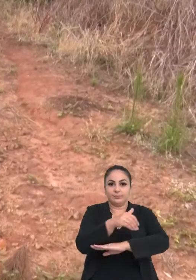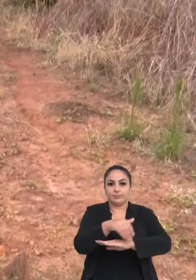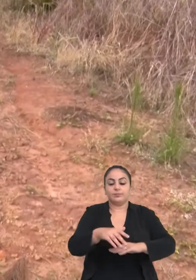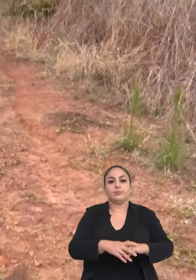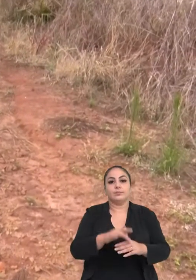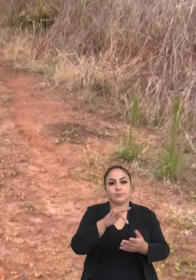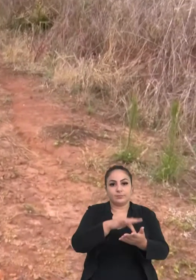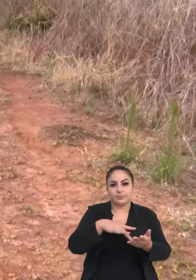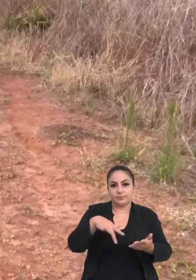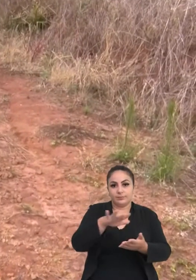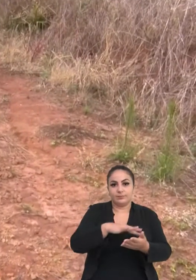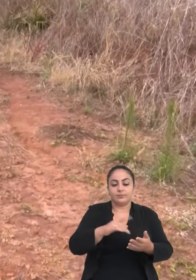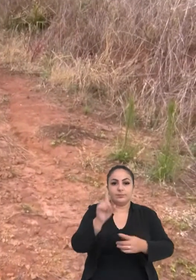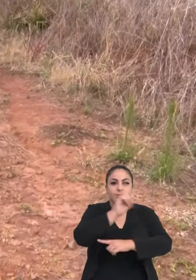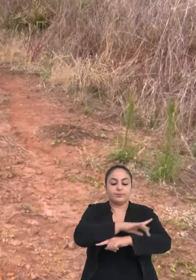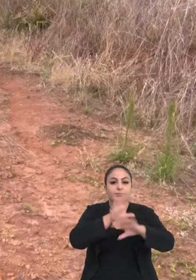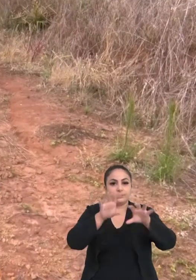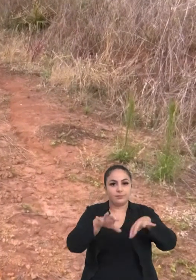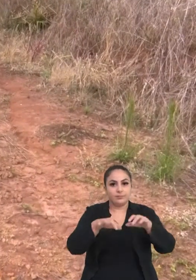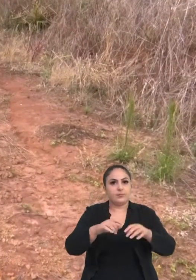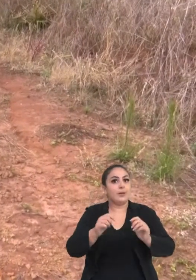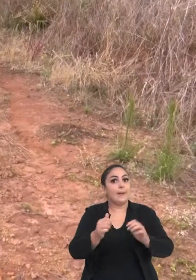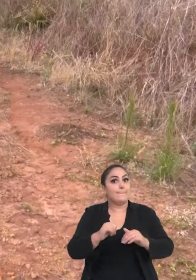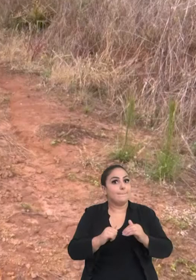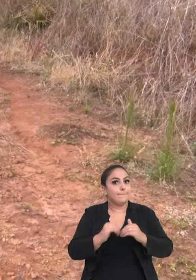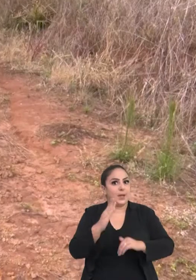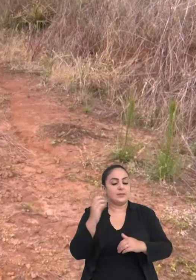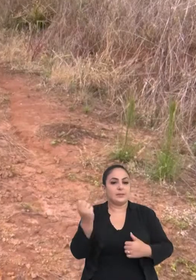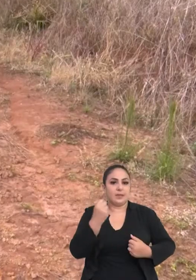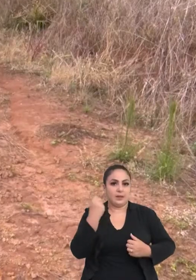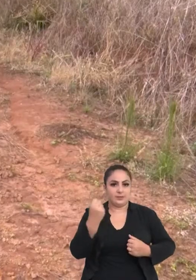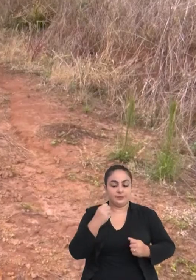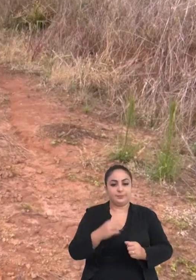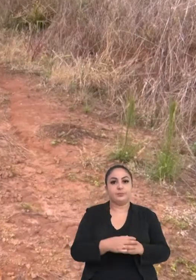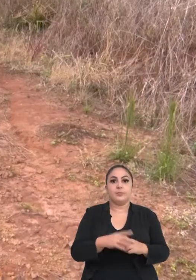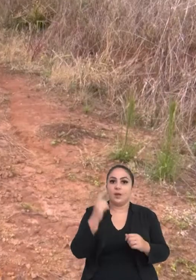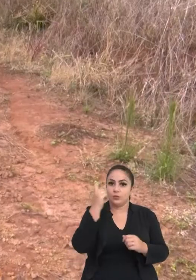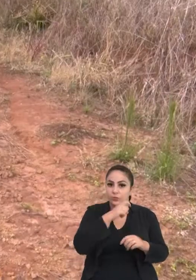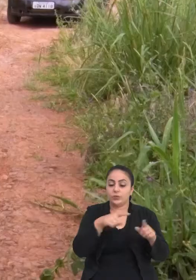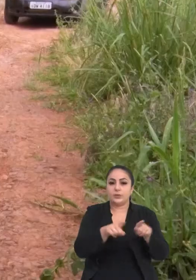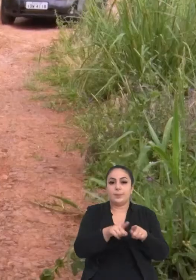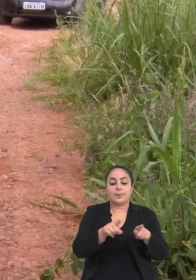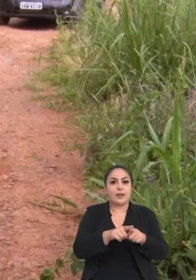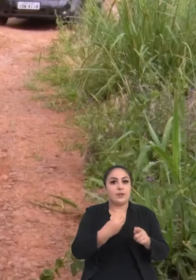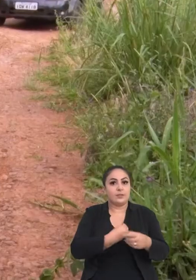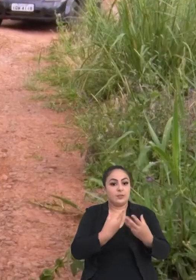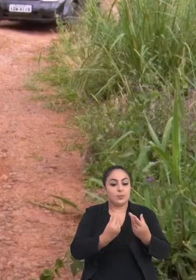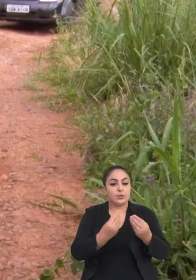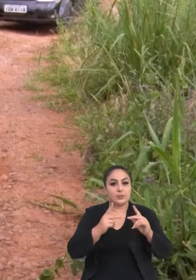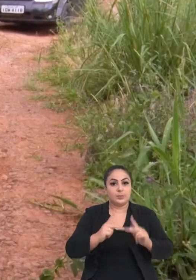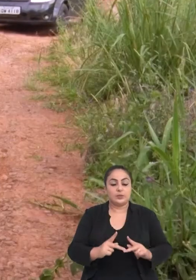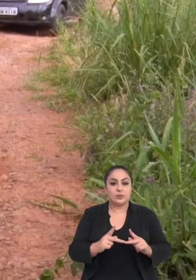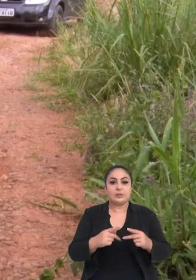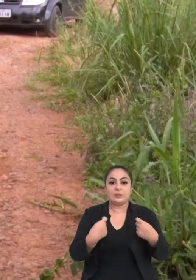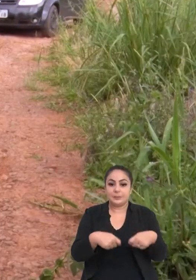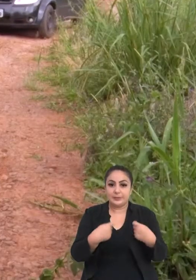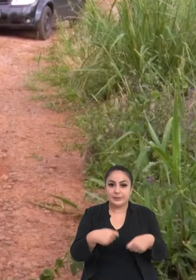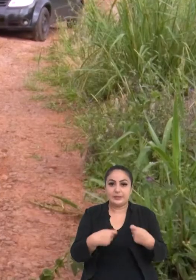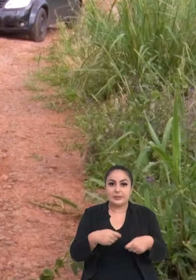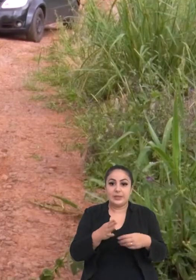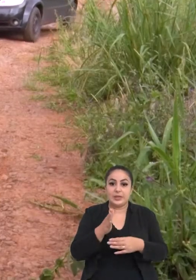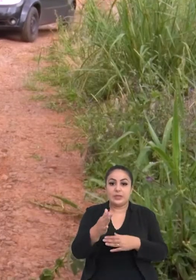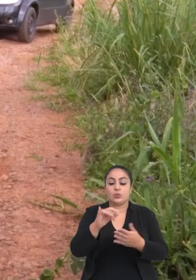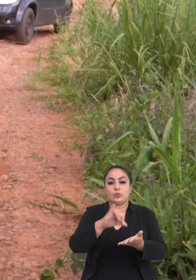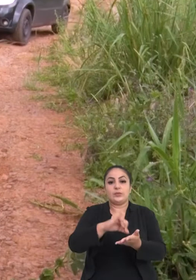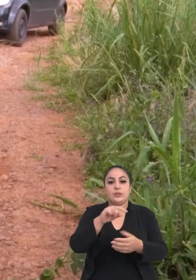esta estrada. A situação em dias de chuva é ainda mais crítica e dificulta a vida de muita gente